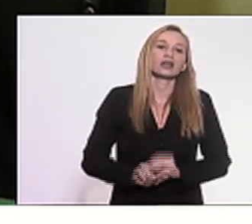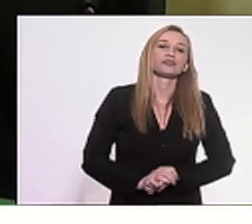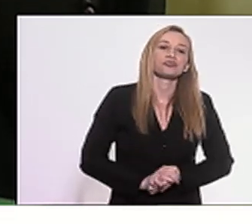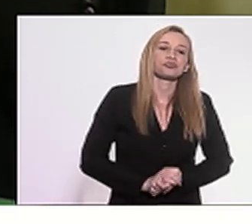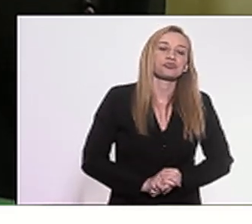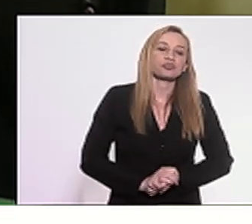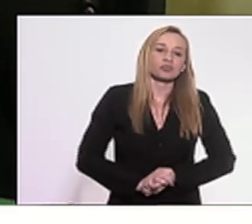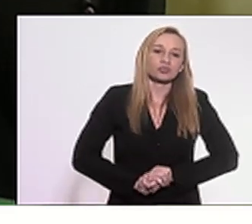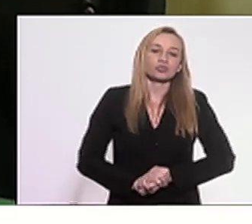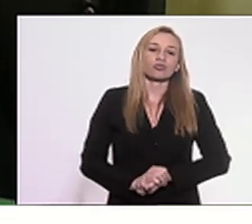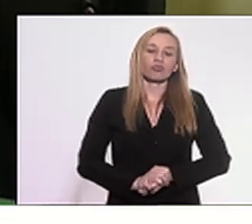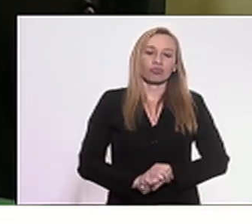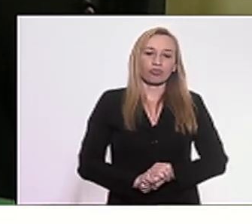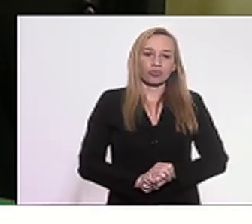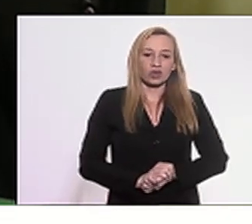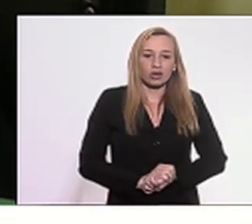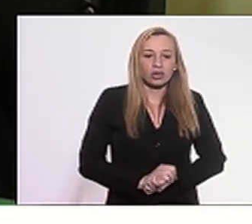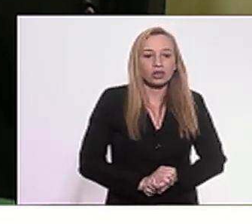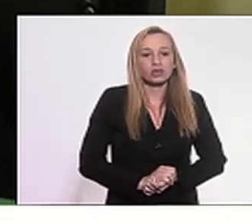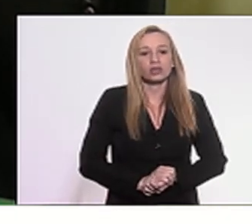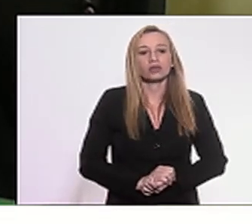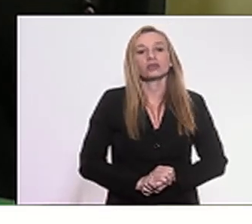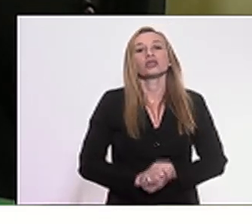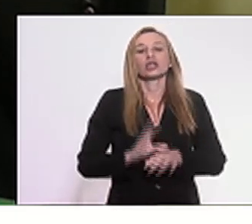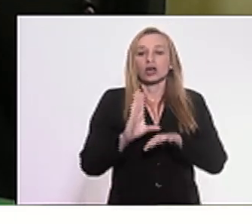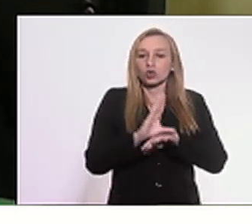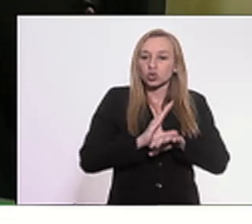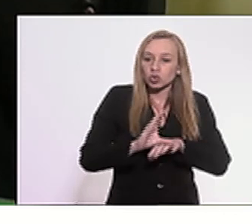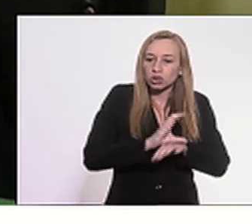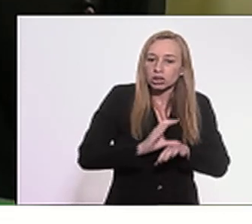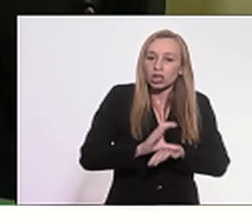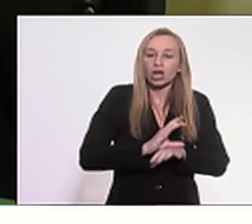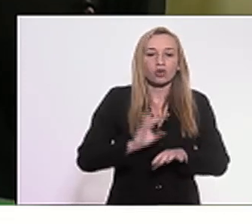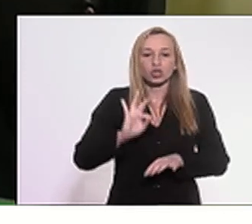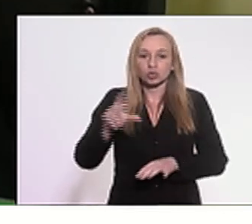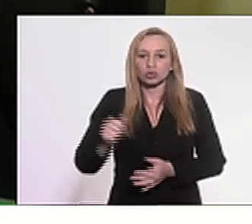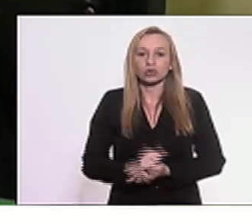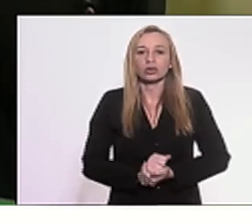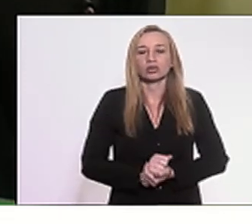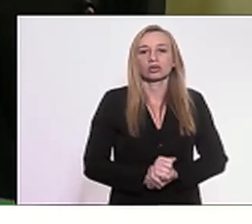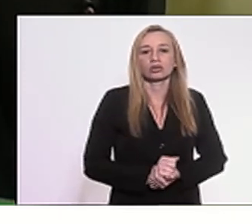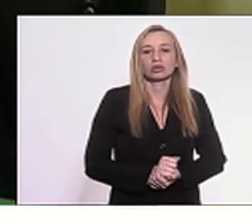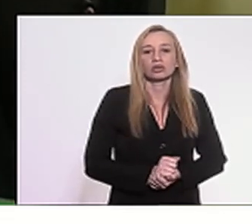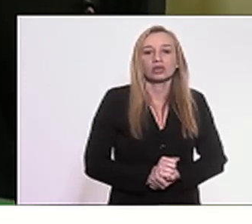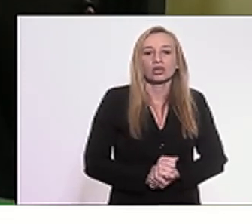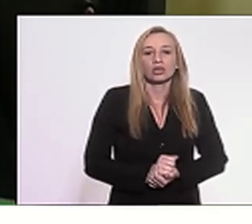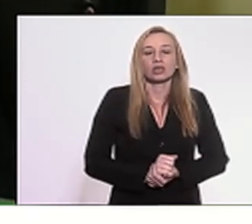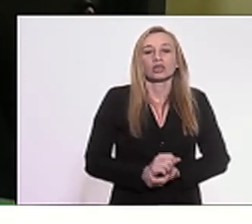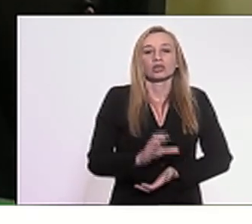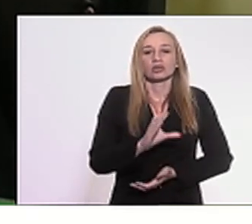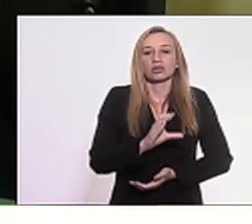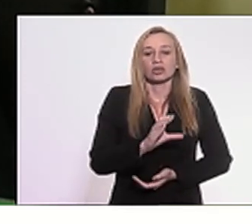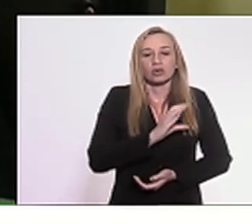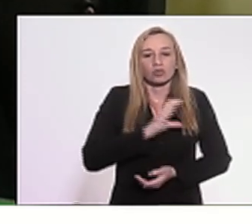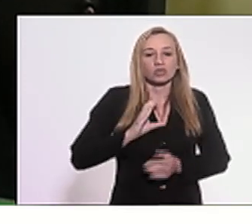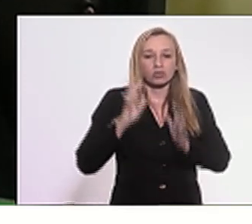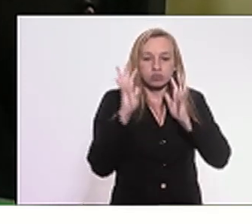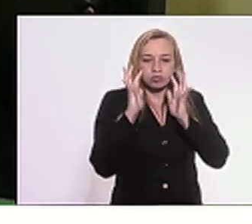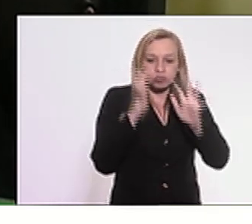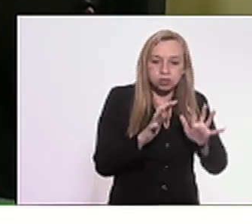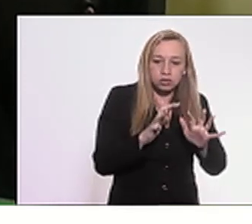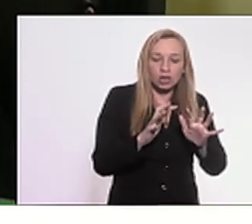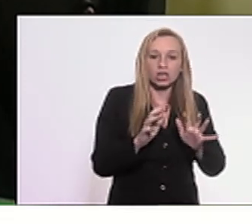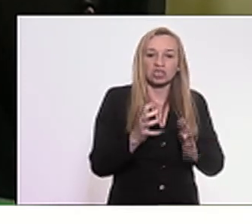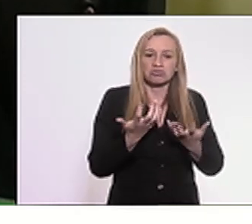questões de não recepcionalidade da Constituição, enfim. Essa comissão está atenta. A gente não